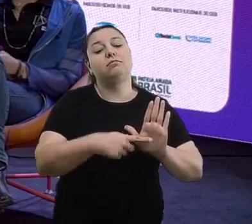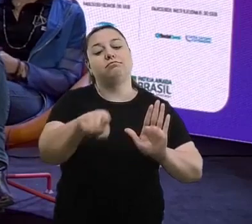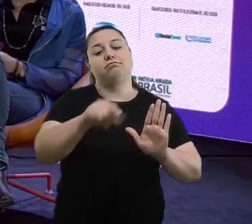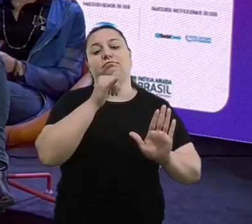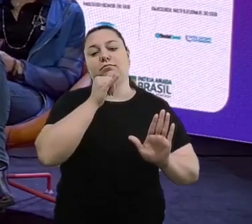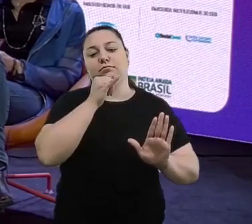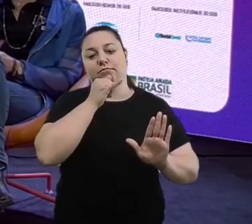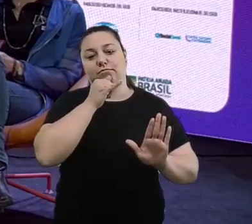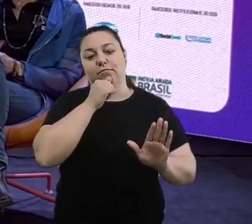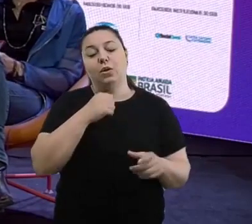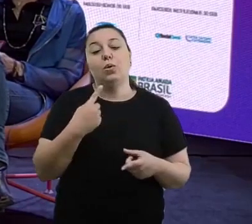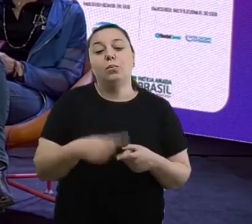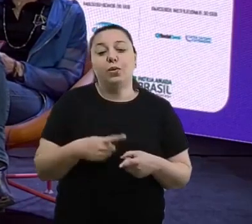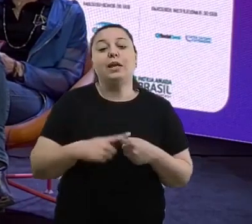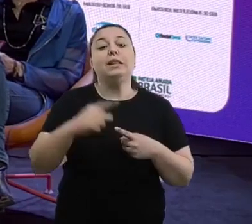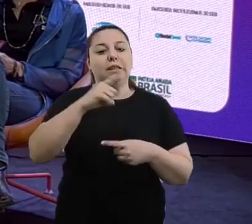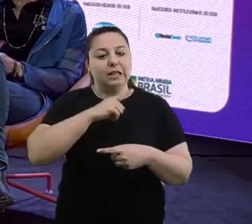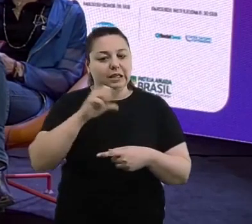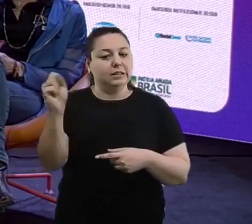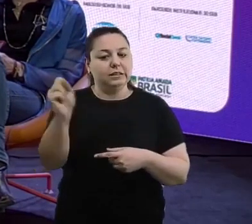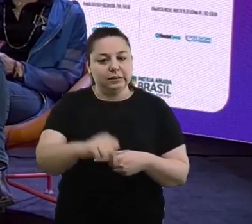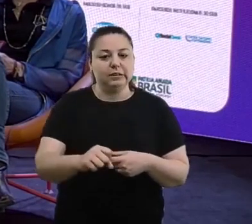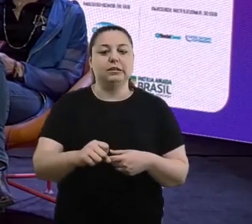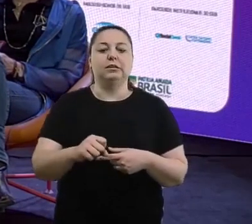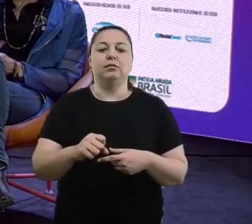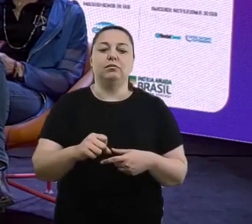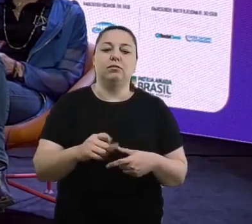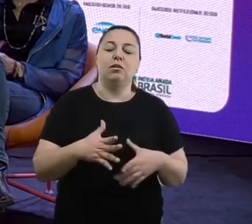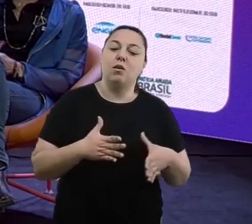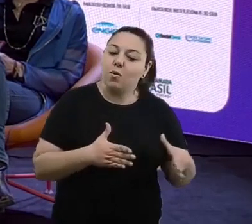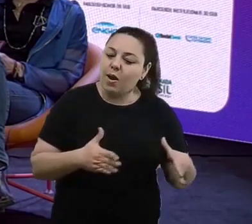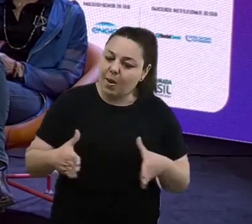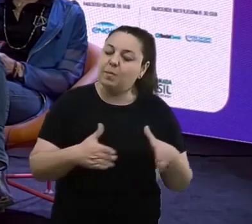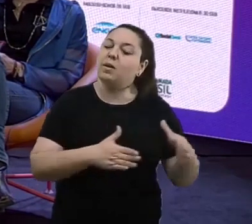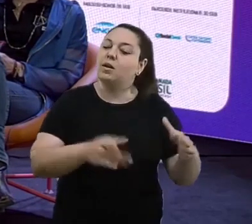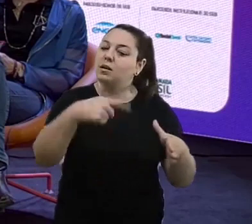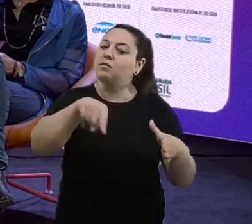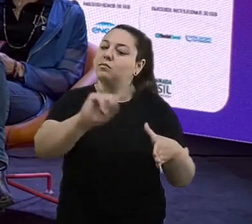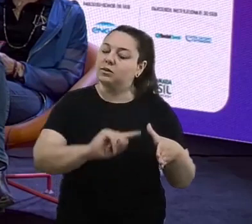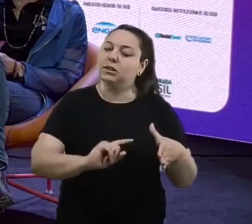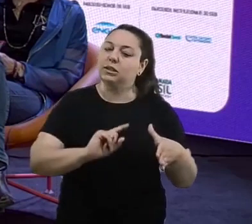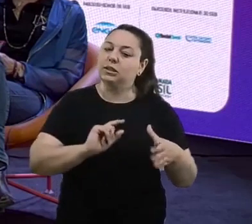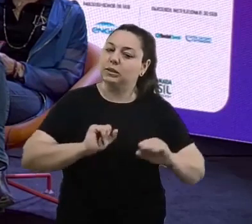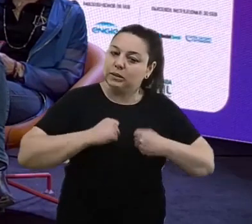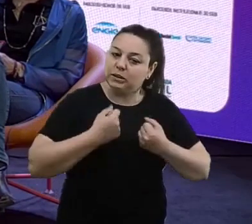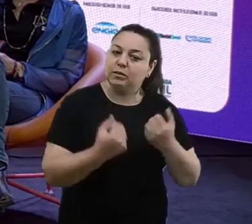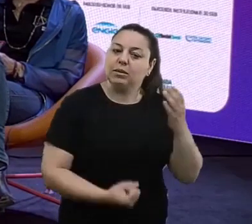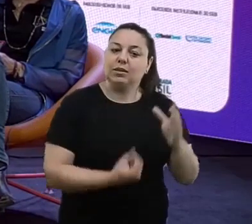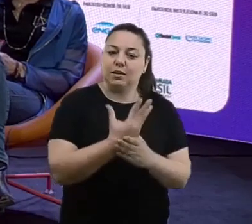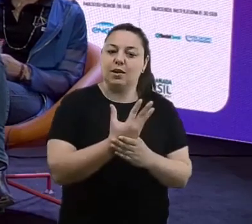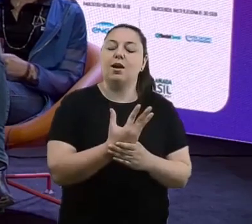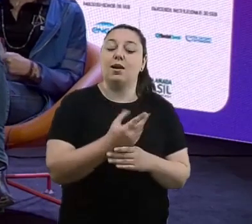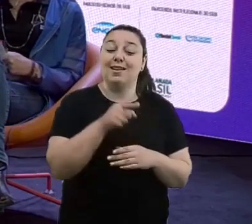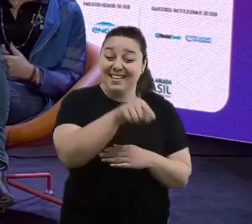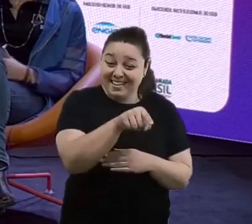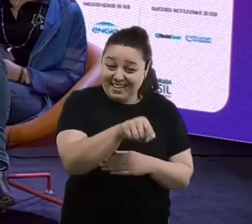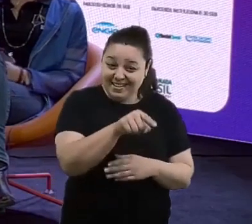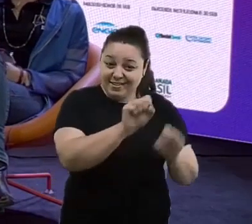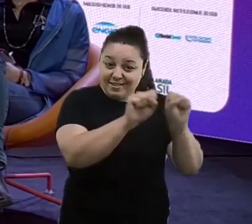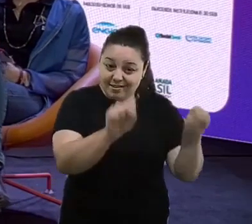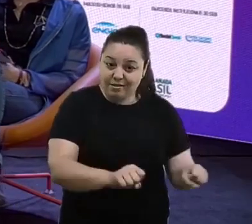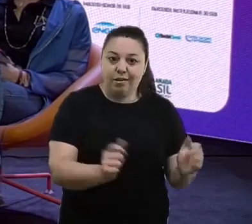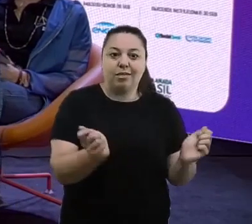ferramenta estatística que nós trabalhamos, né, ela gerou esse gráfico, né, onde as linhas preta e vermelhas, né, demonstram o